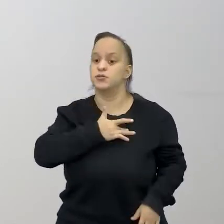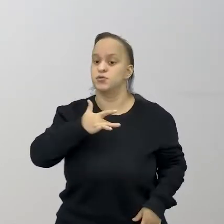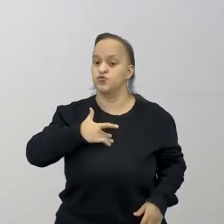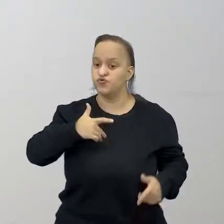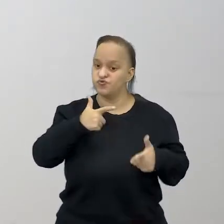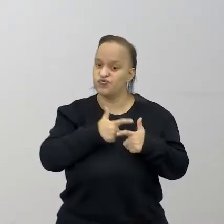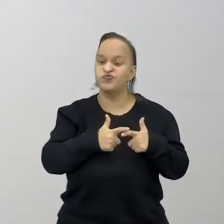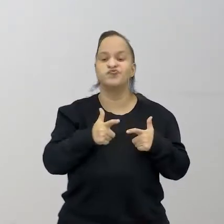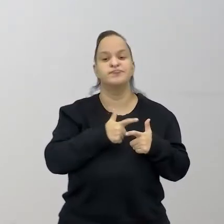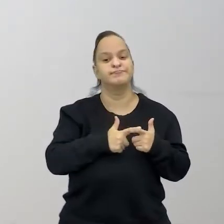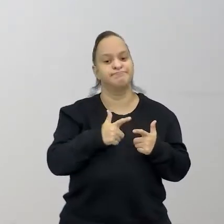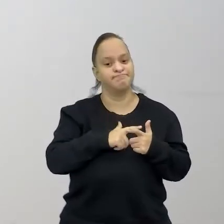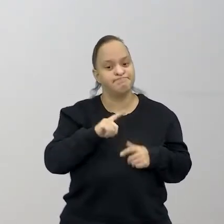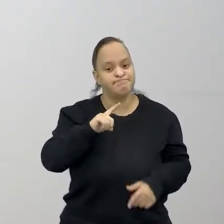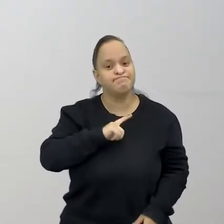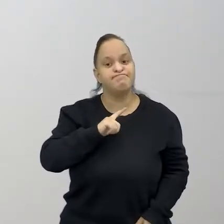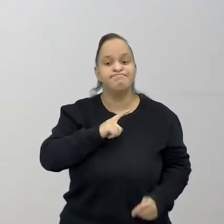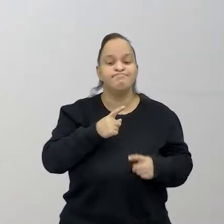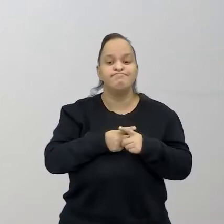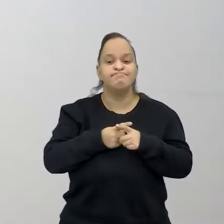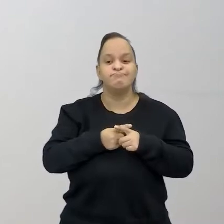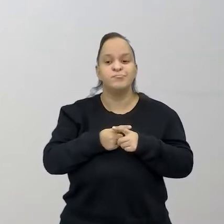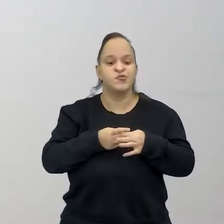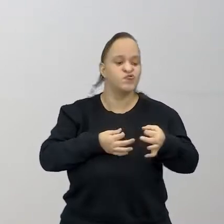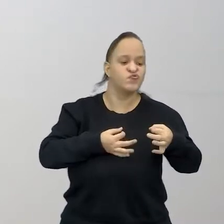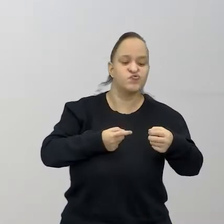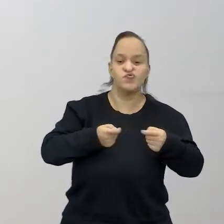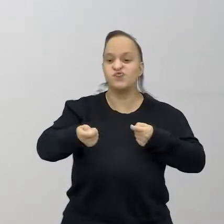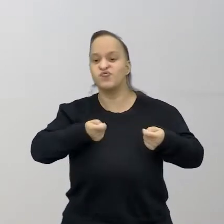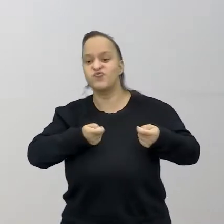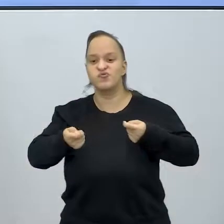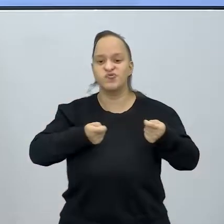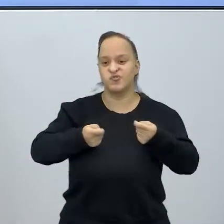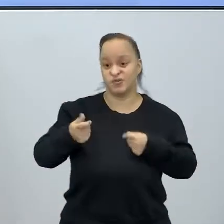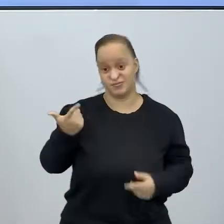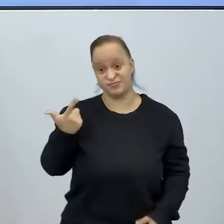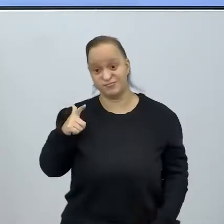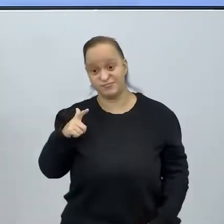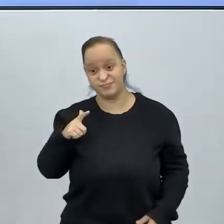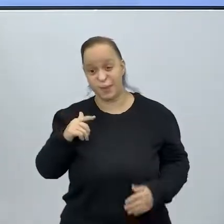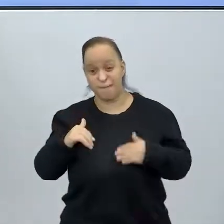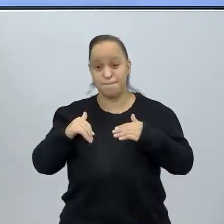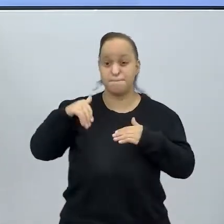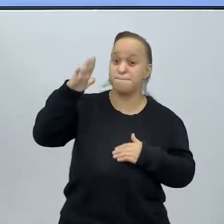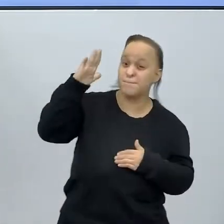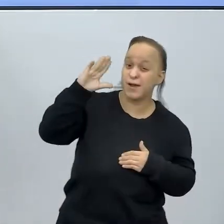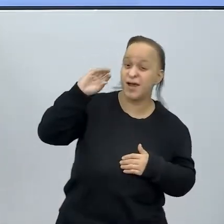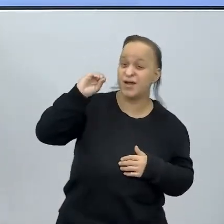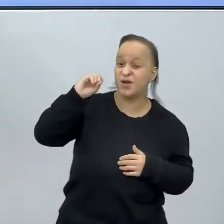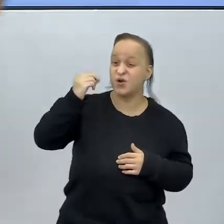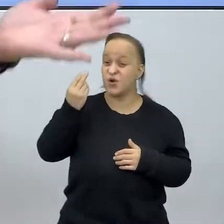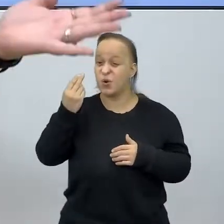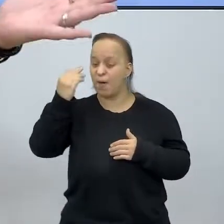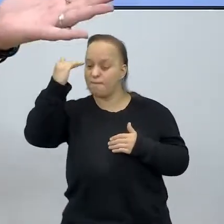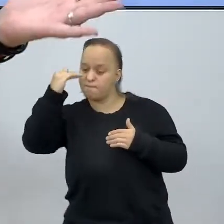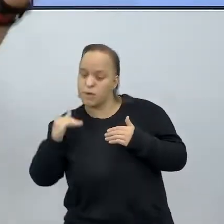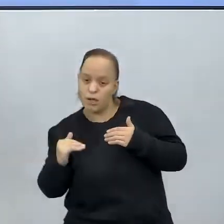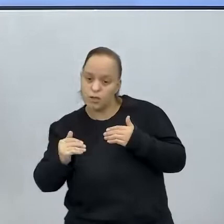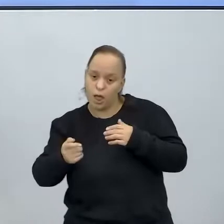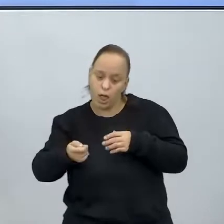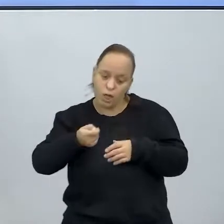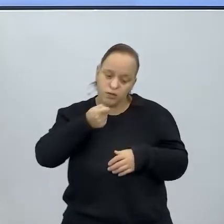justamente pela alimentação descontrolada, né? E seja para mais ou seja uma alimentação descontrolada para